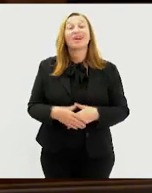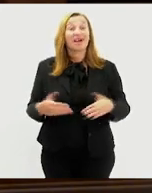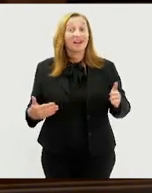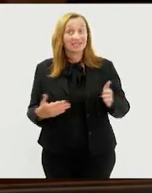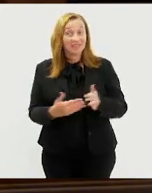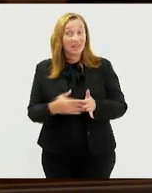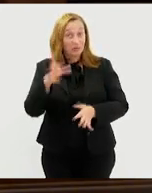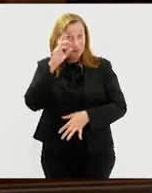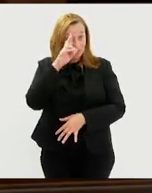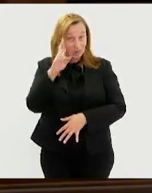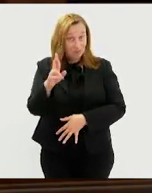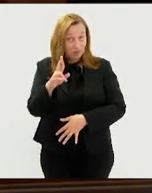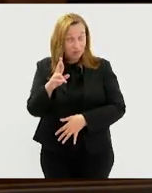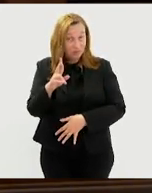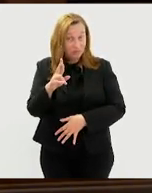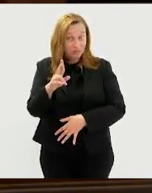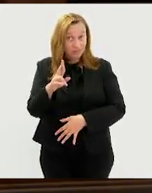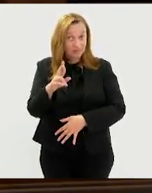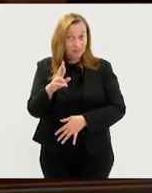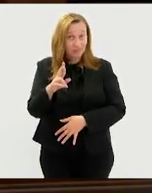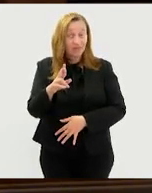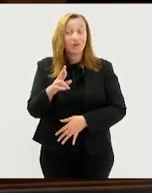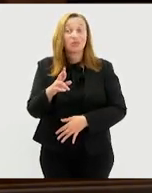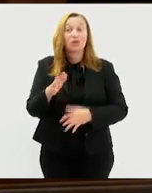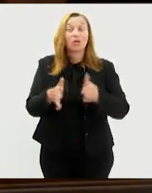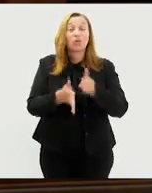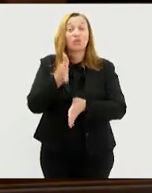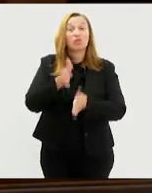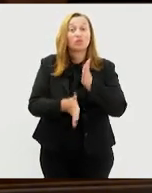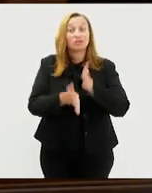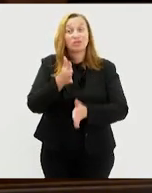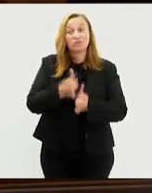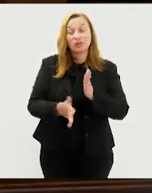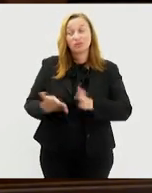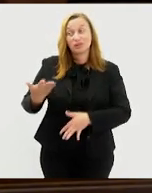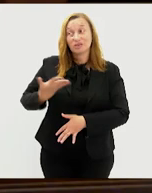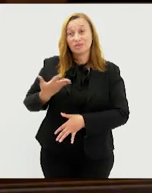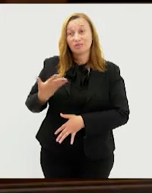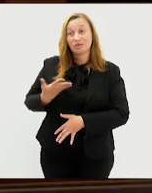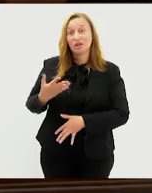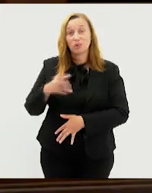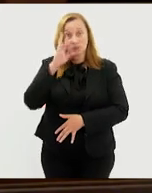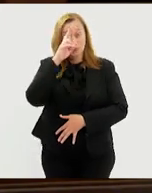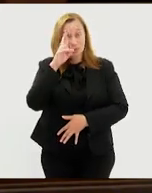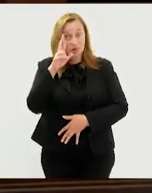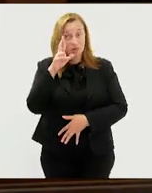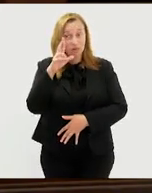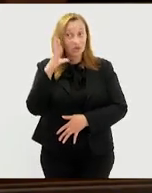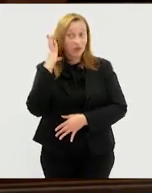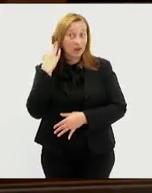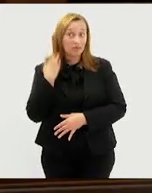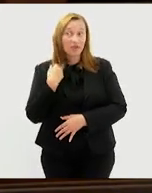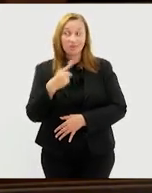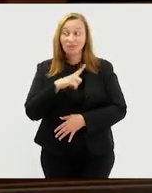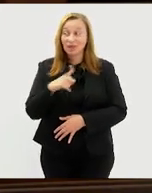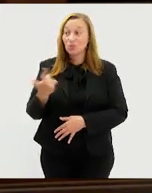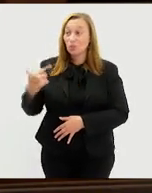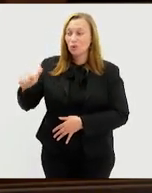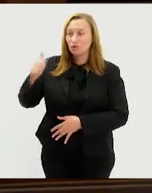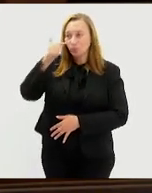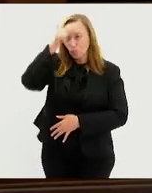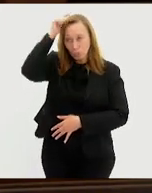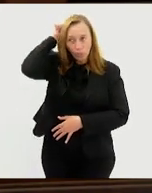cabelo foi confundido com nosso goleador o senhor é quarto zagueiro ele é goleador